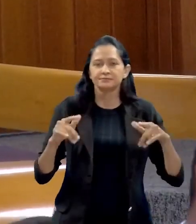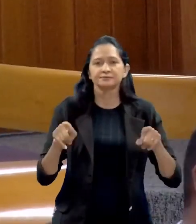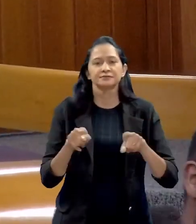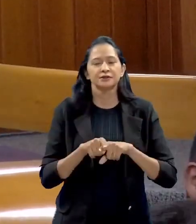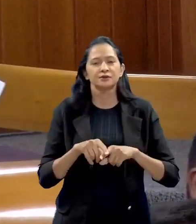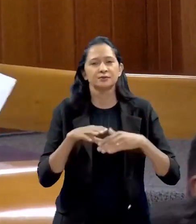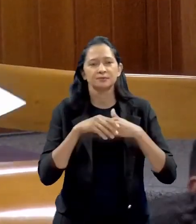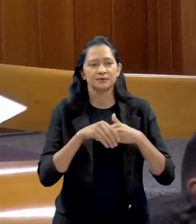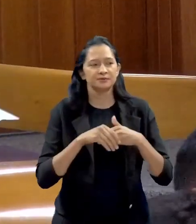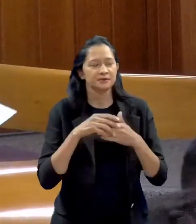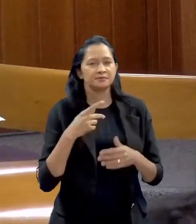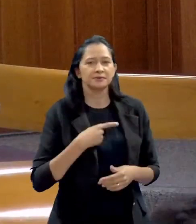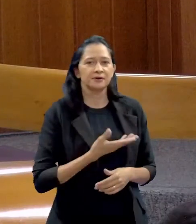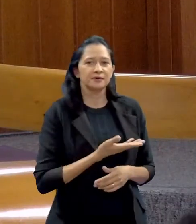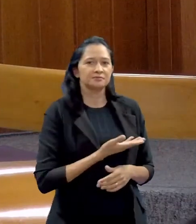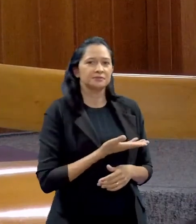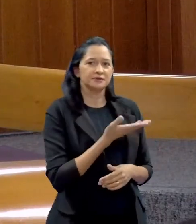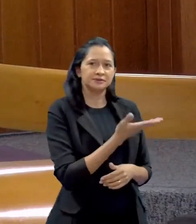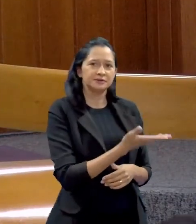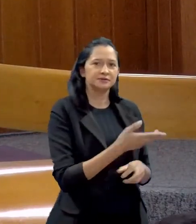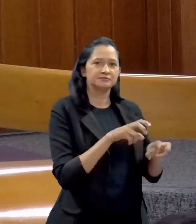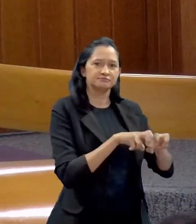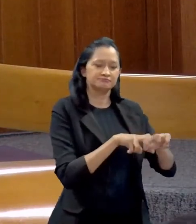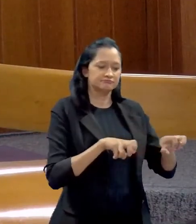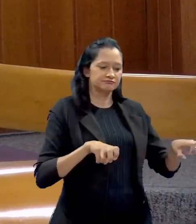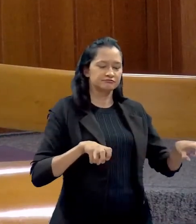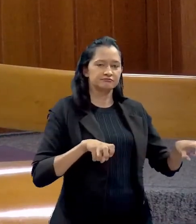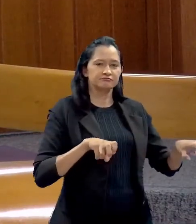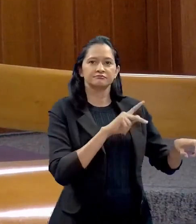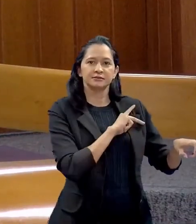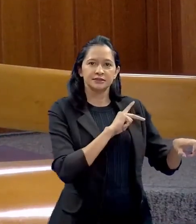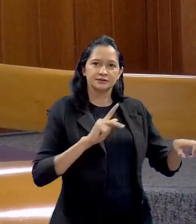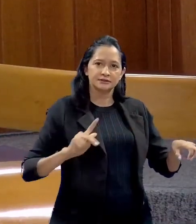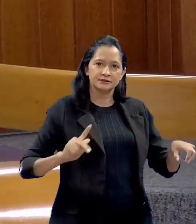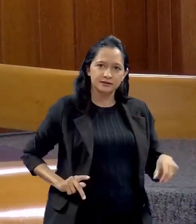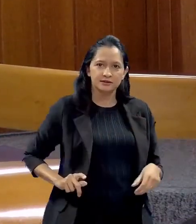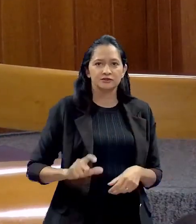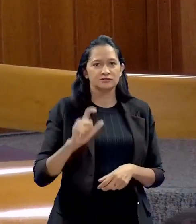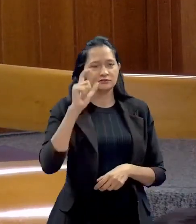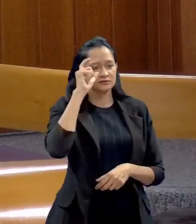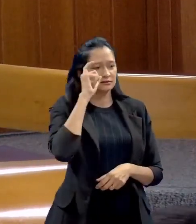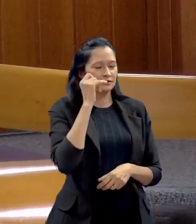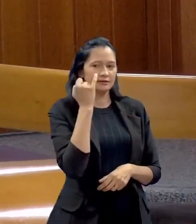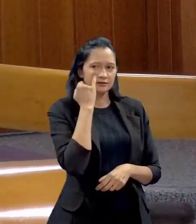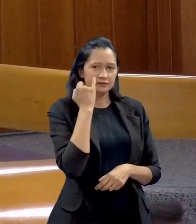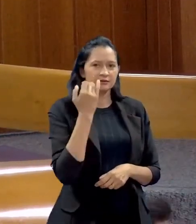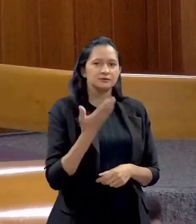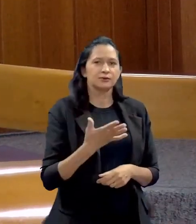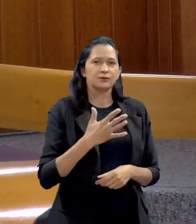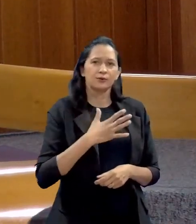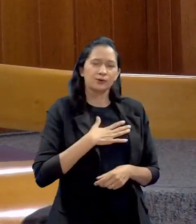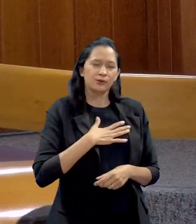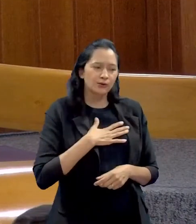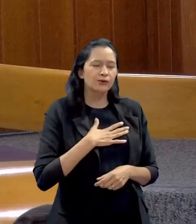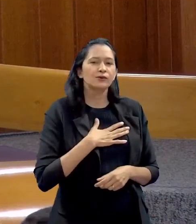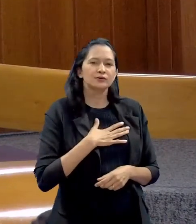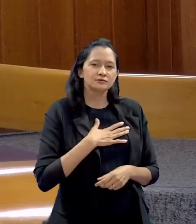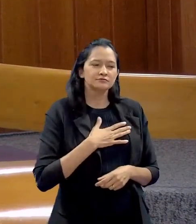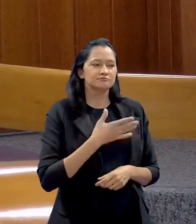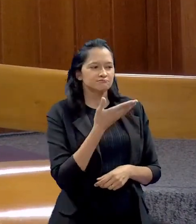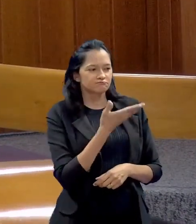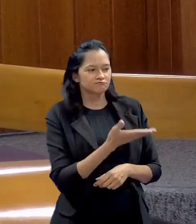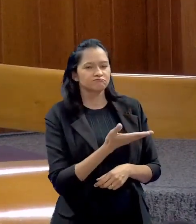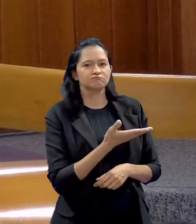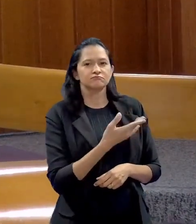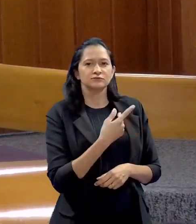na presidência, meu amigo Isaías. Estou gostando de ver Vossa Excelência